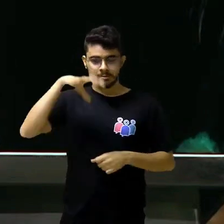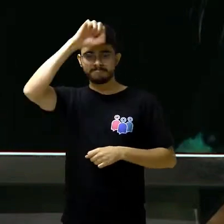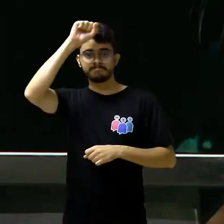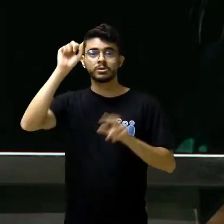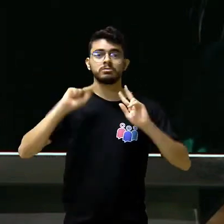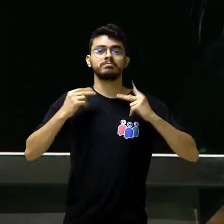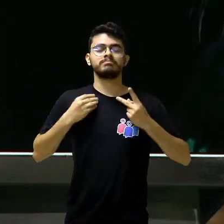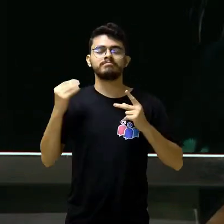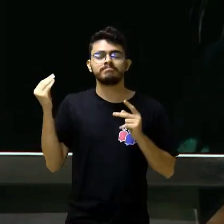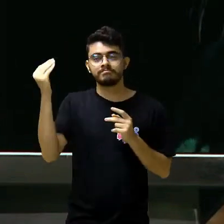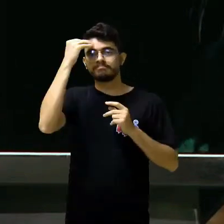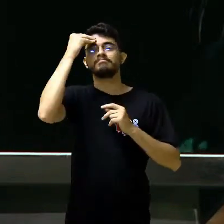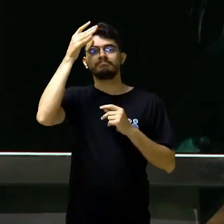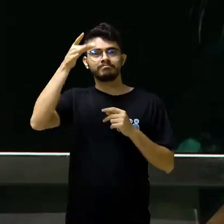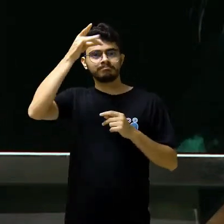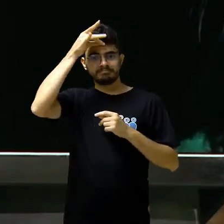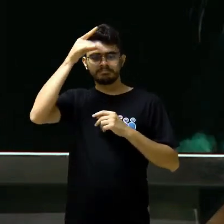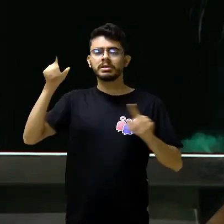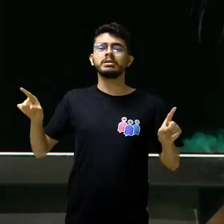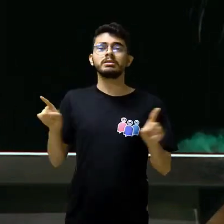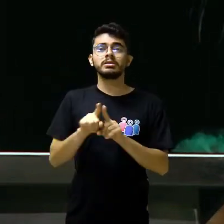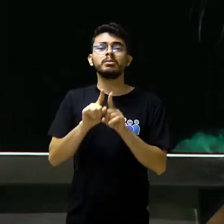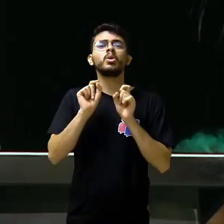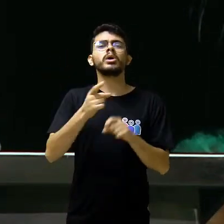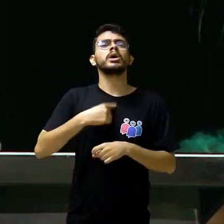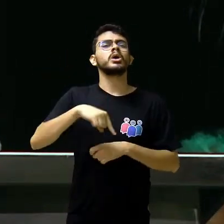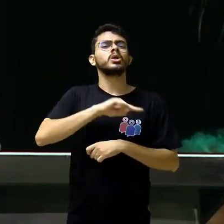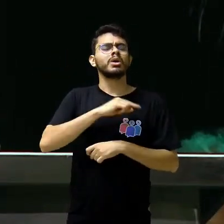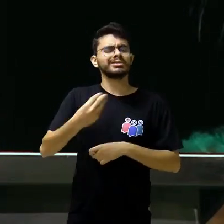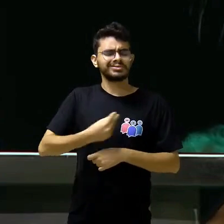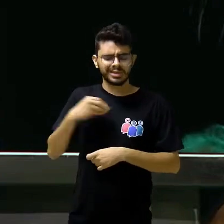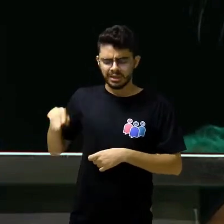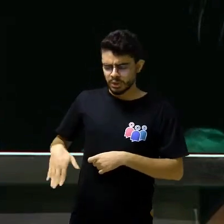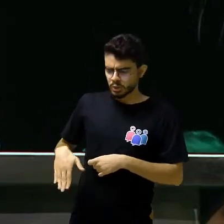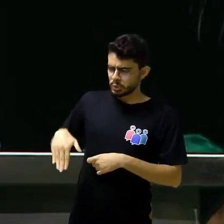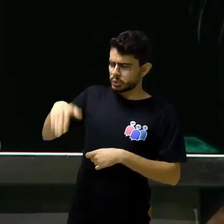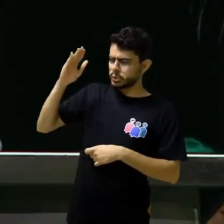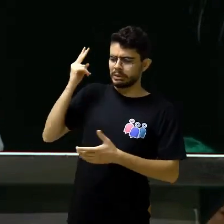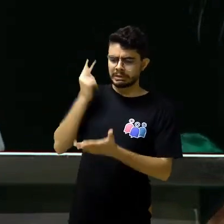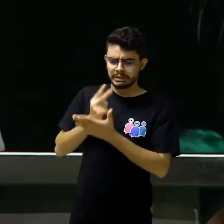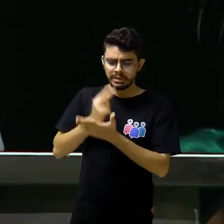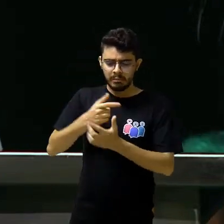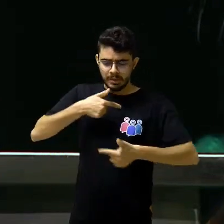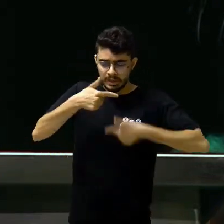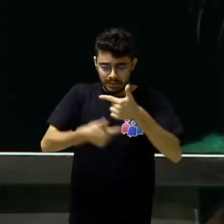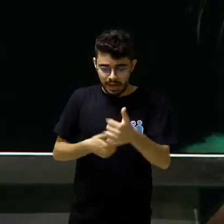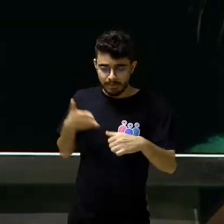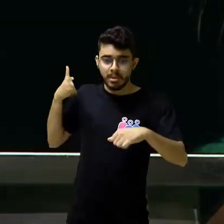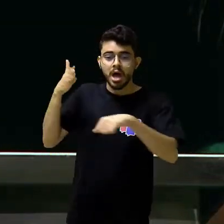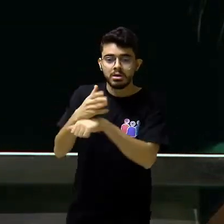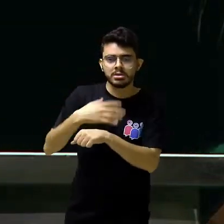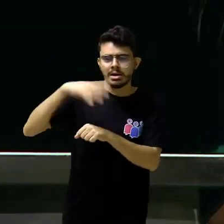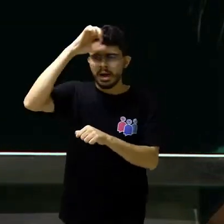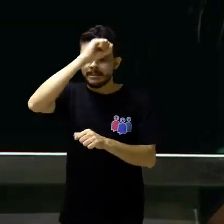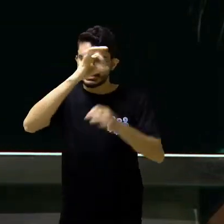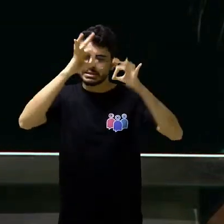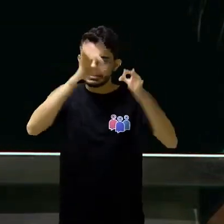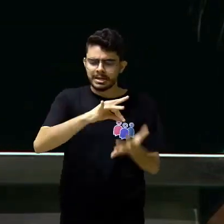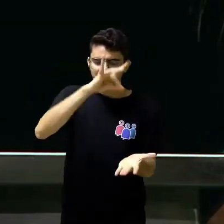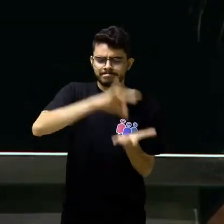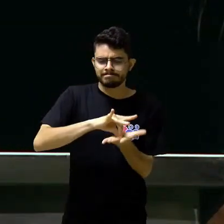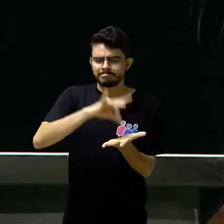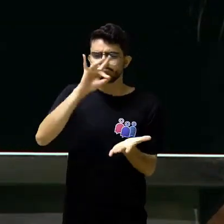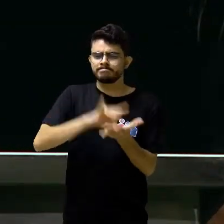nossa jornada, irmos solidificando mais e mais nossos conceitos e